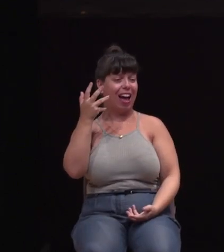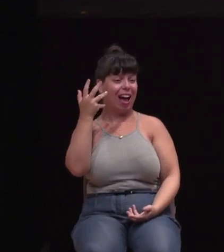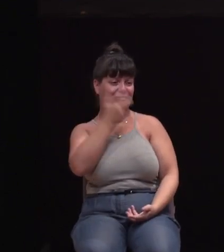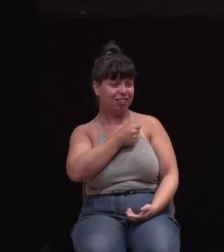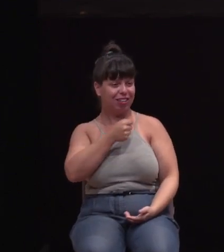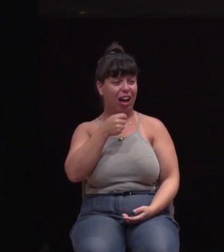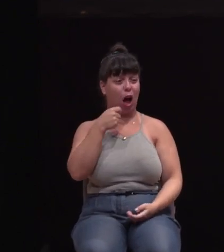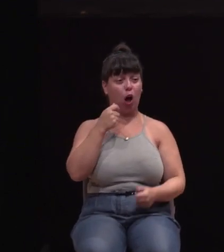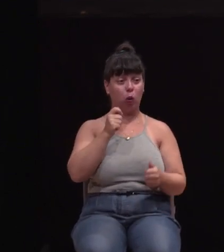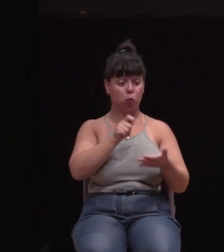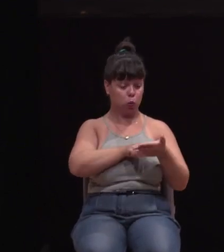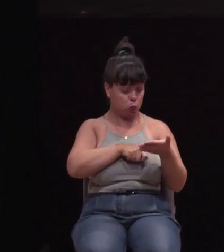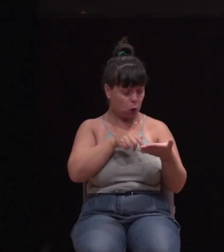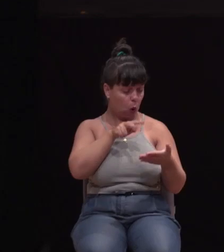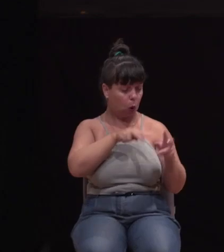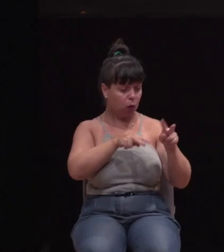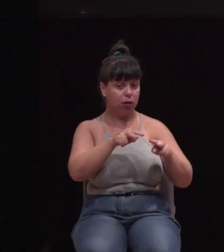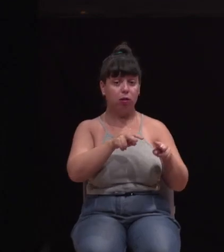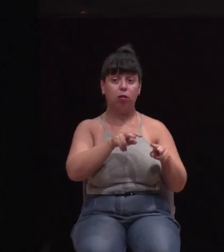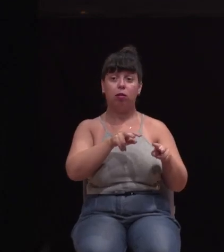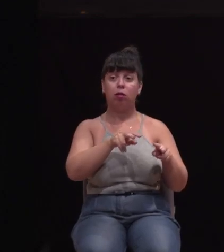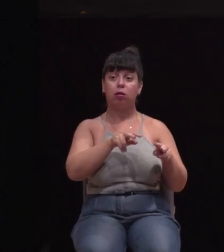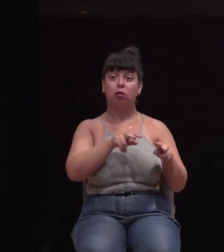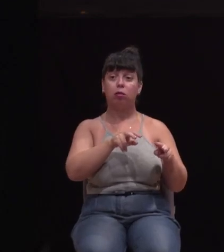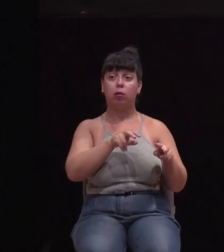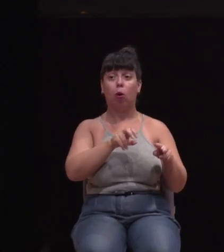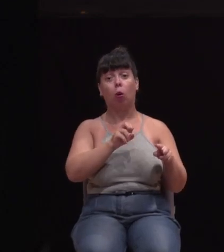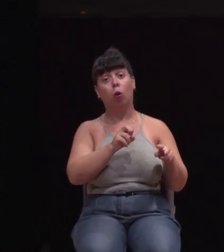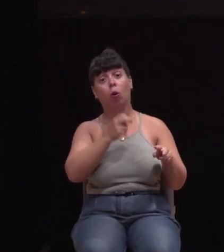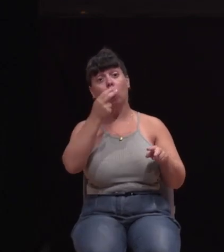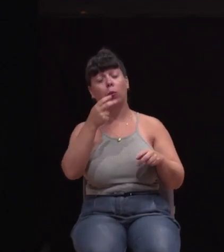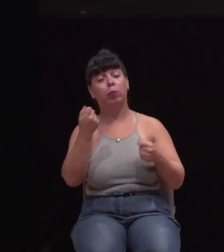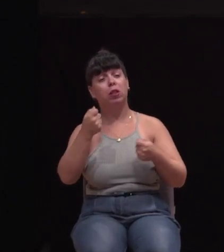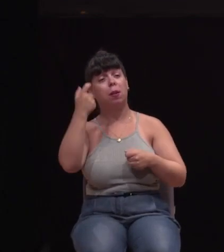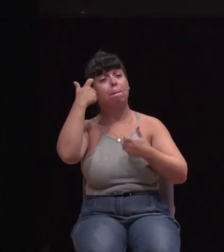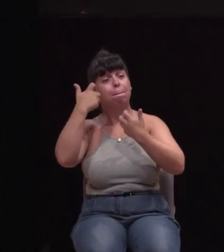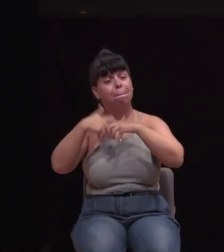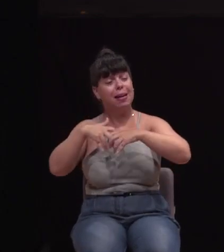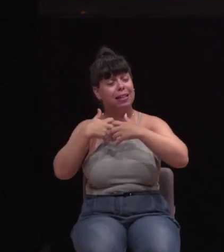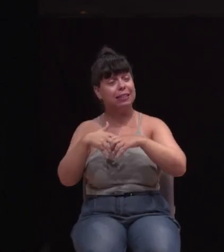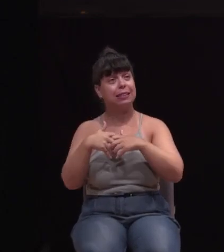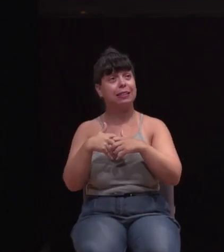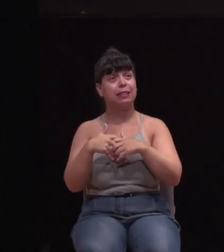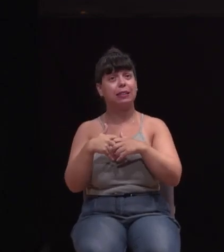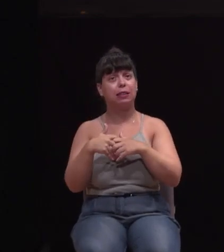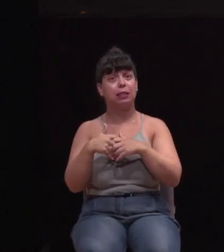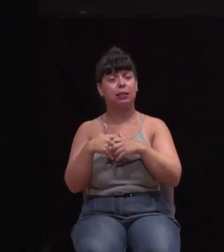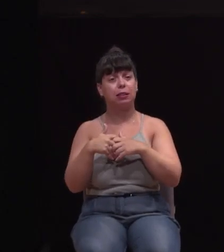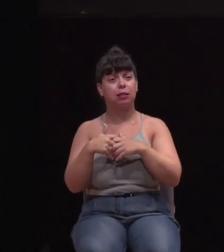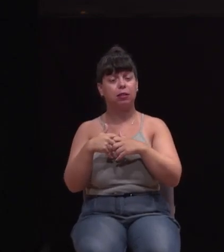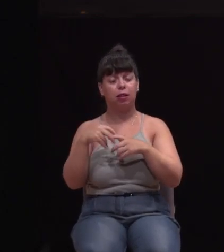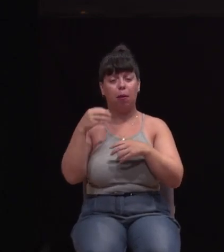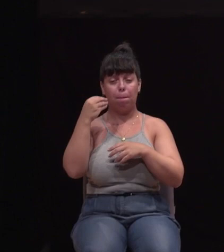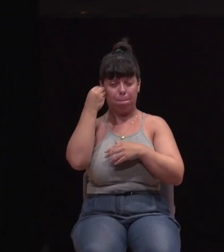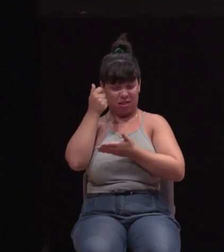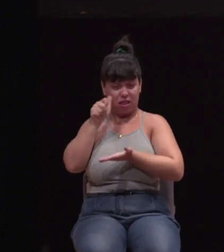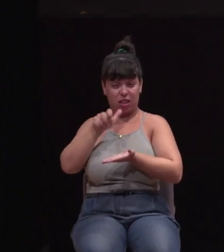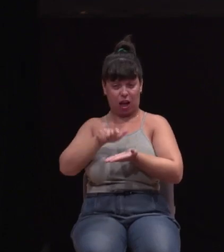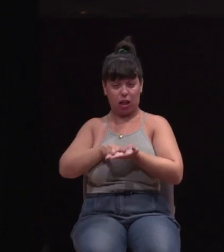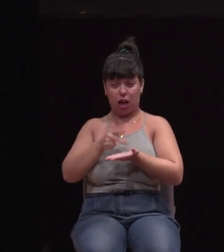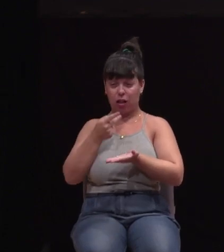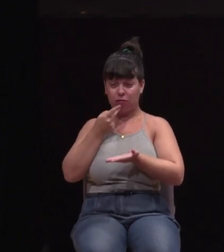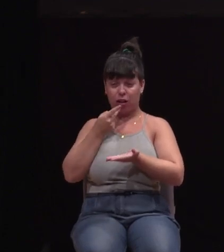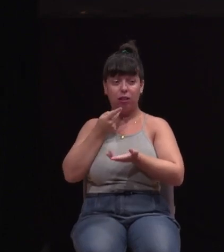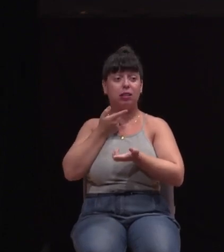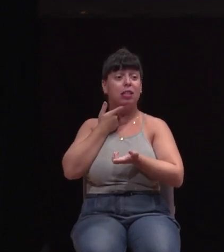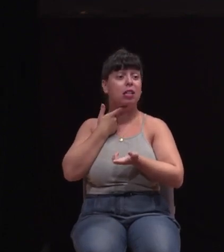começa a pensar formas de, né, em termos na psicanálise, desejar algo melhor e